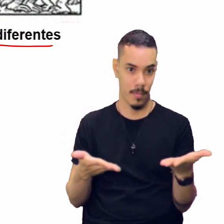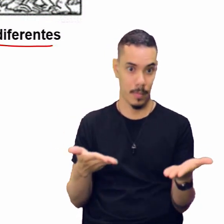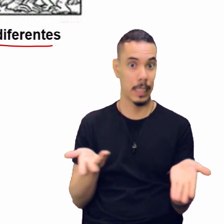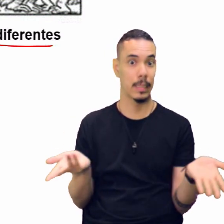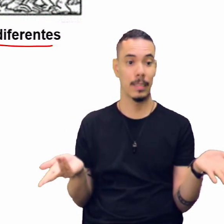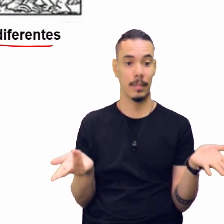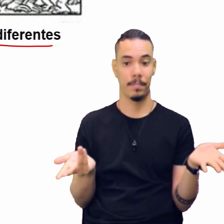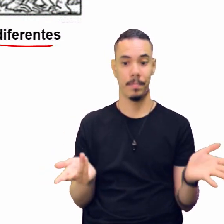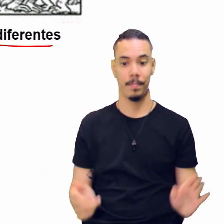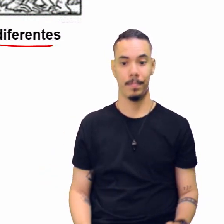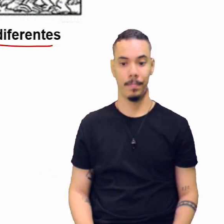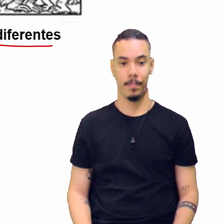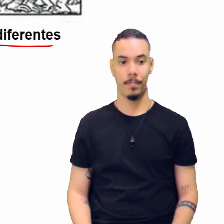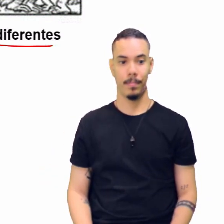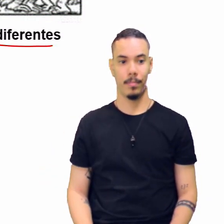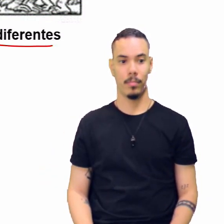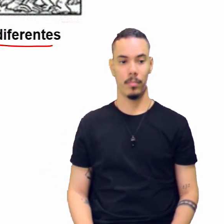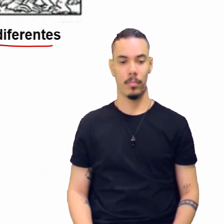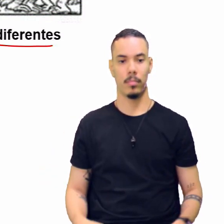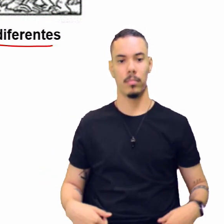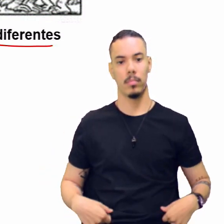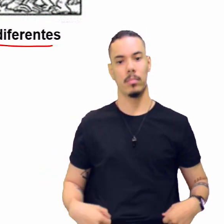aí? Machado,